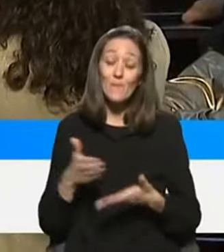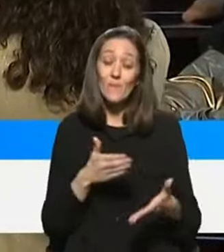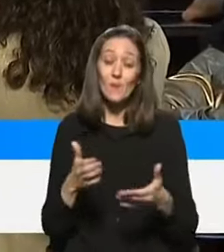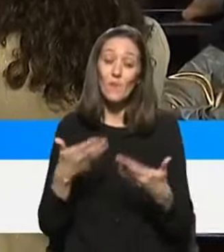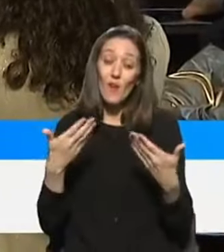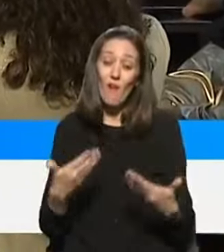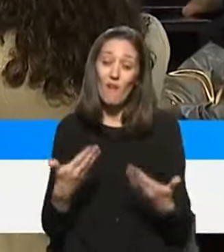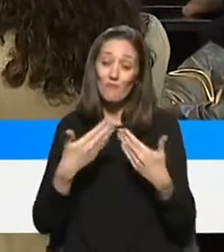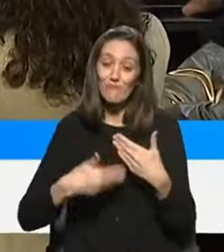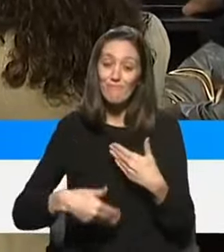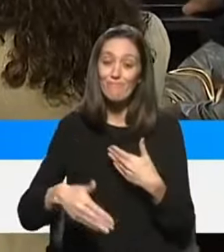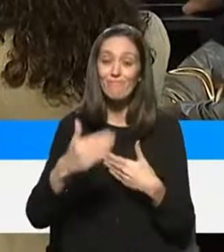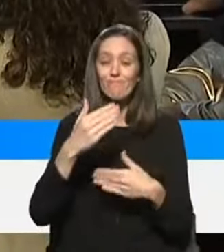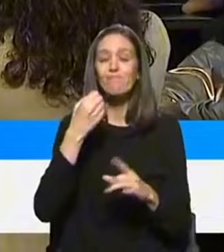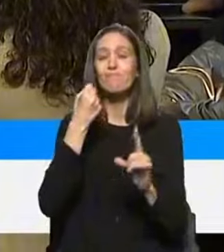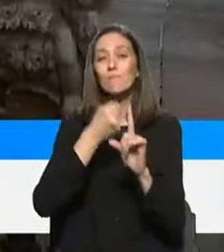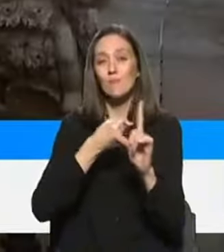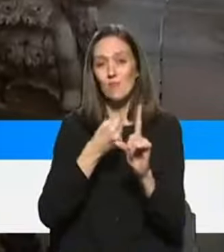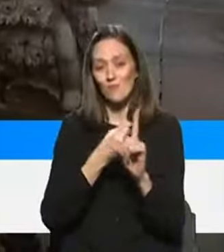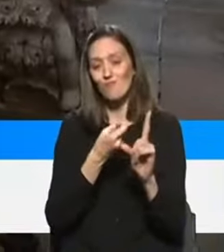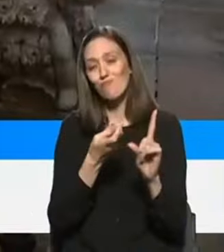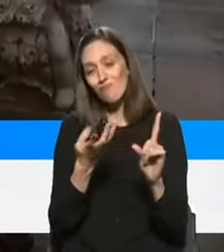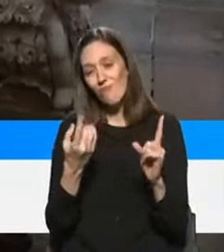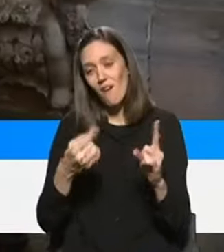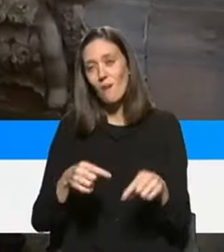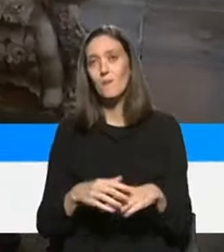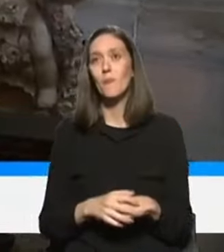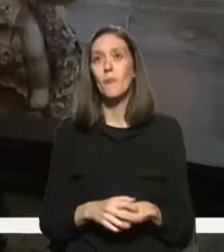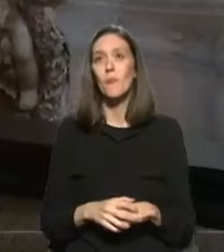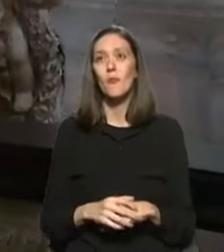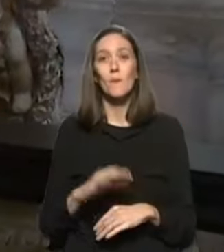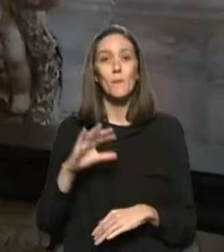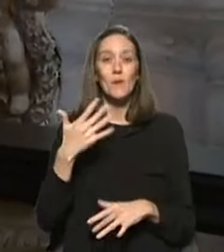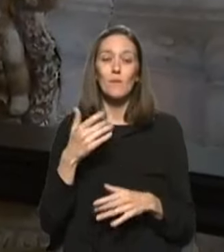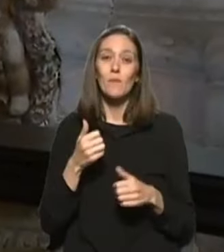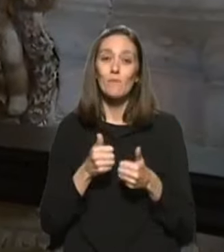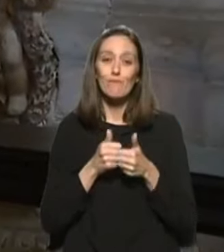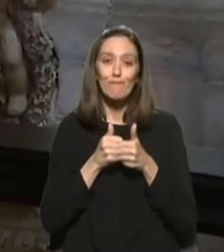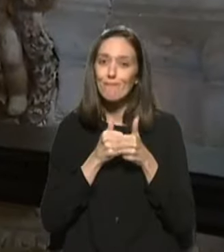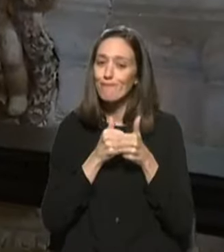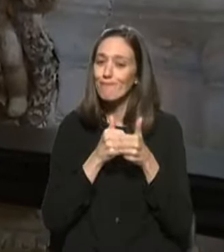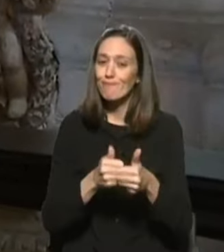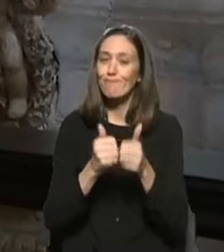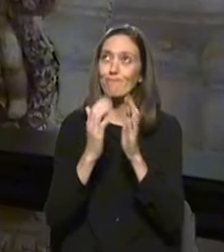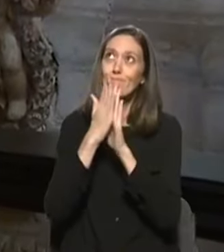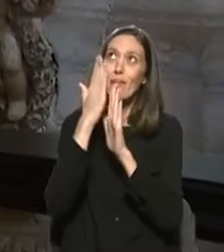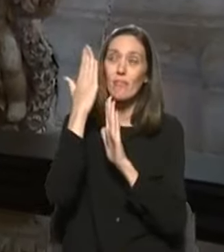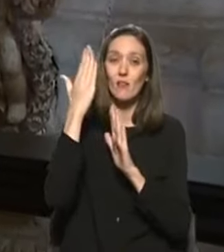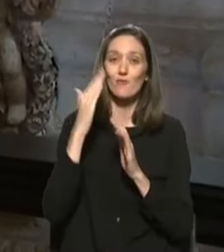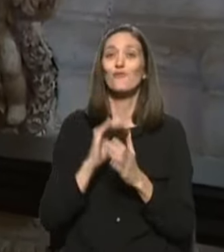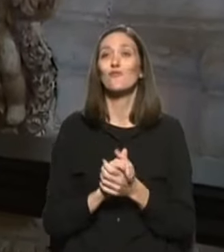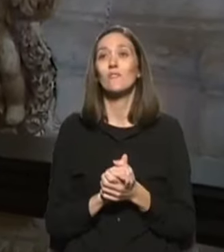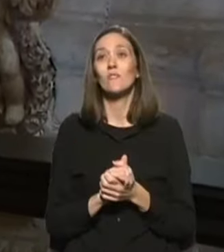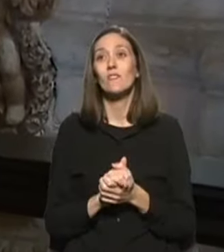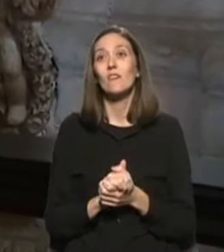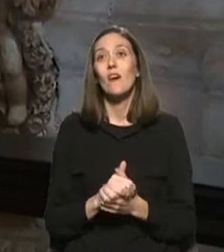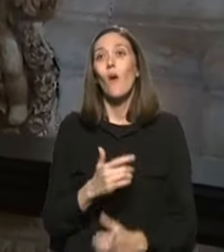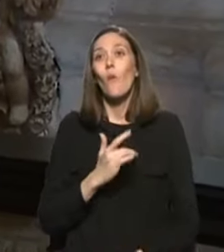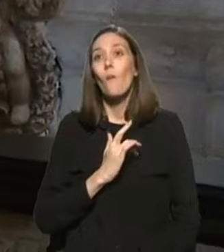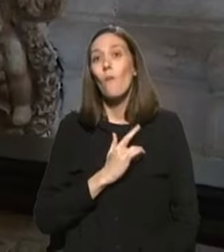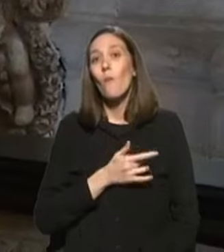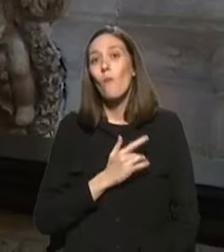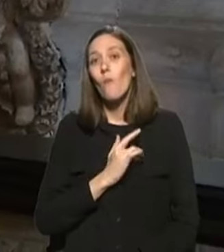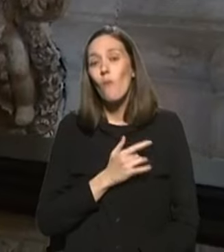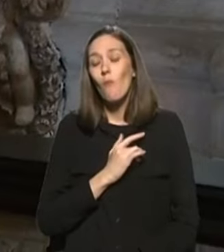pela frente desafios. Primeiro de todos é o ser fiel a Deus que chama, a este amor que hoje